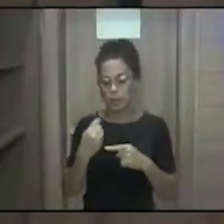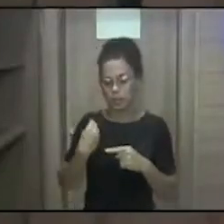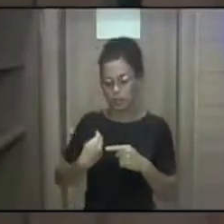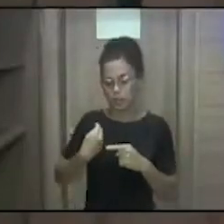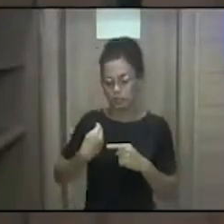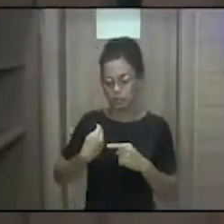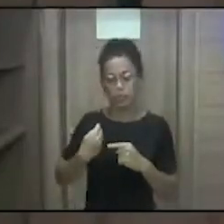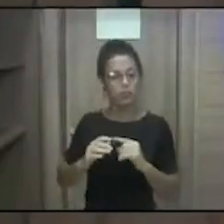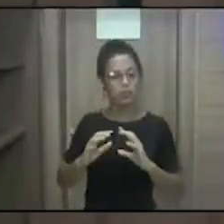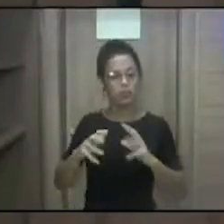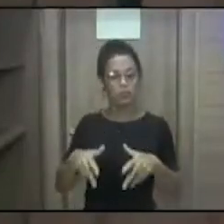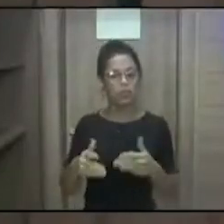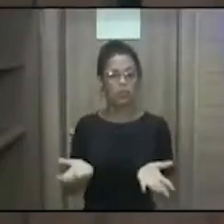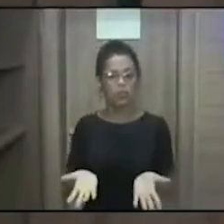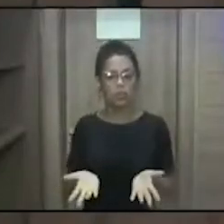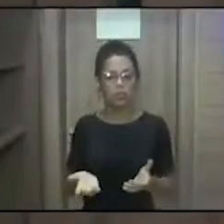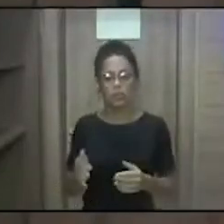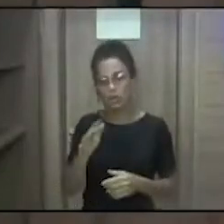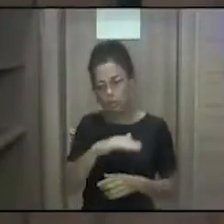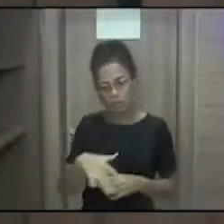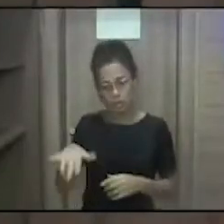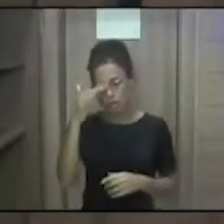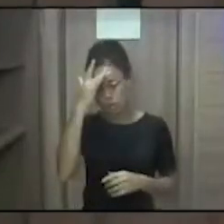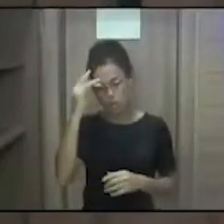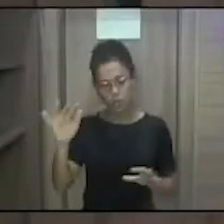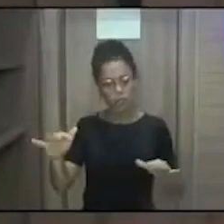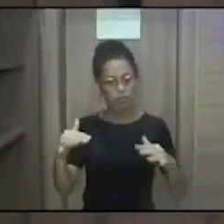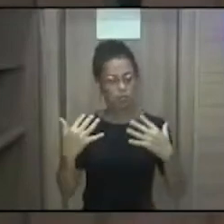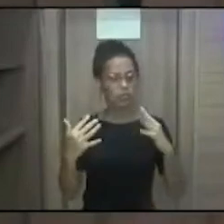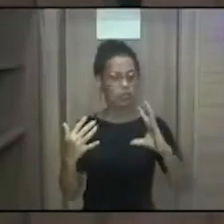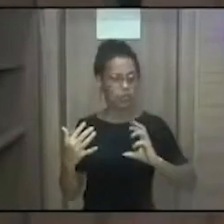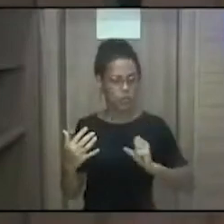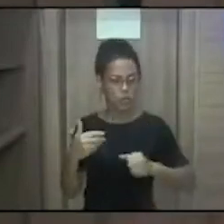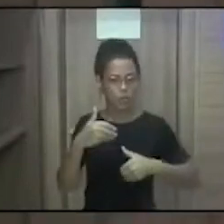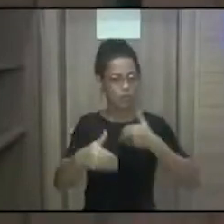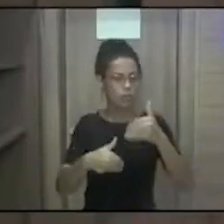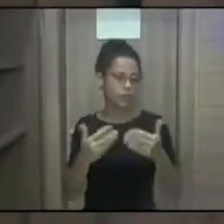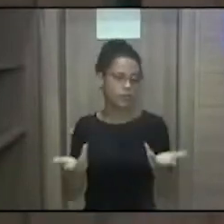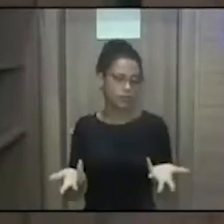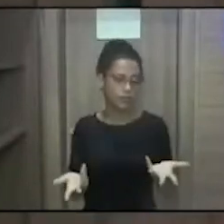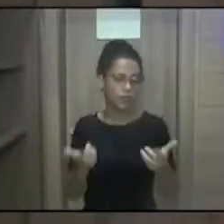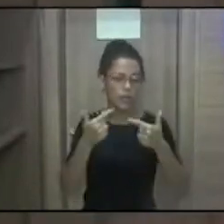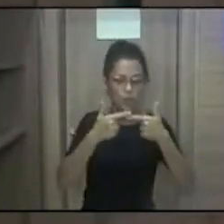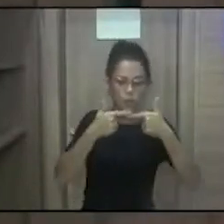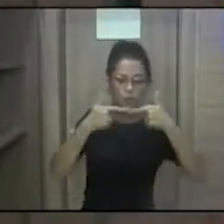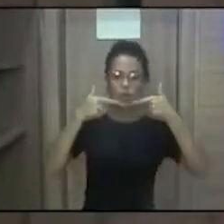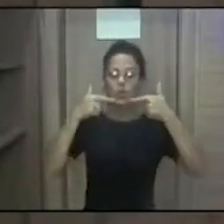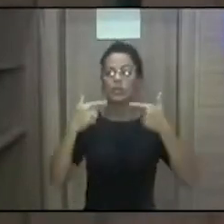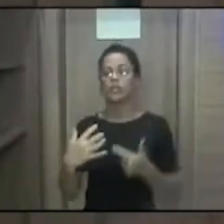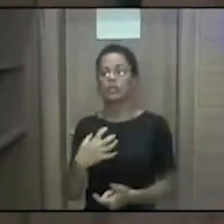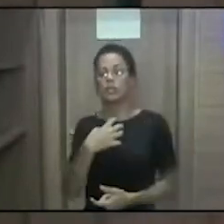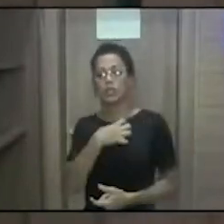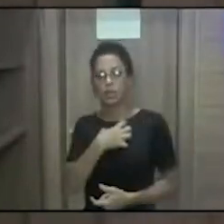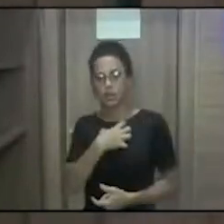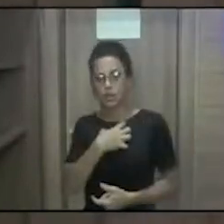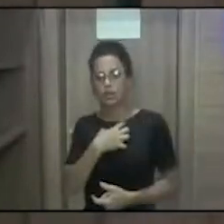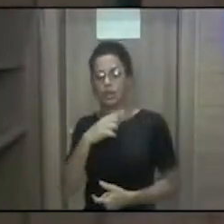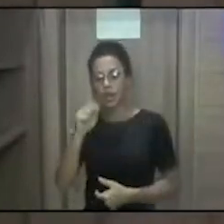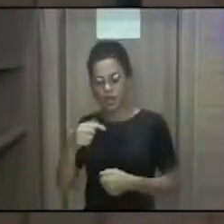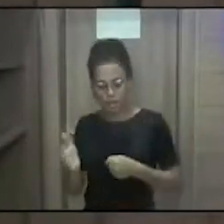ser amado pelos outros, não é? Aquele que sorri é que ele se sente acolhido,